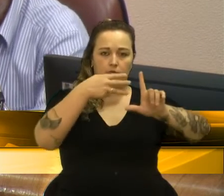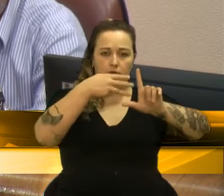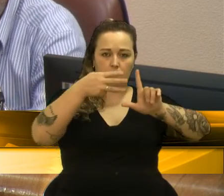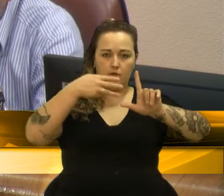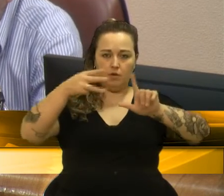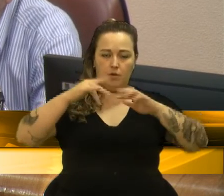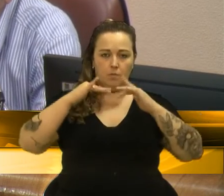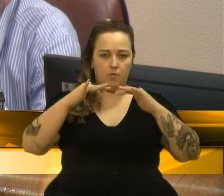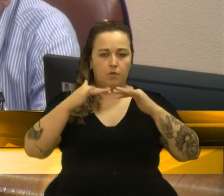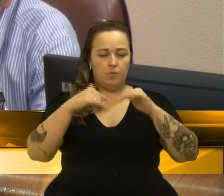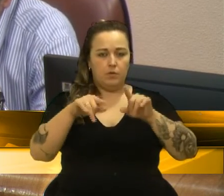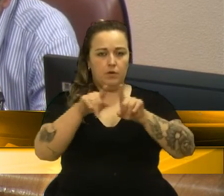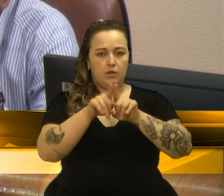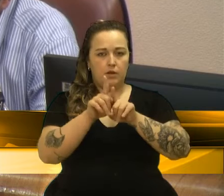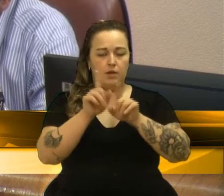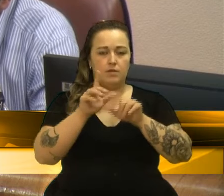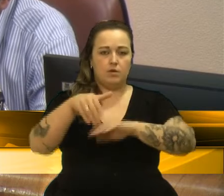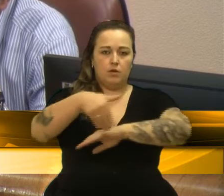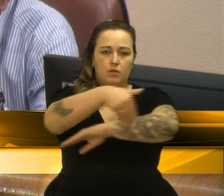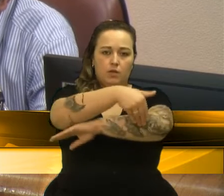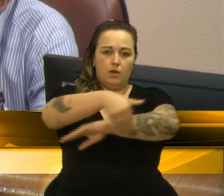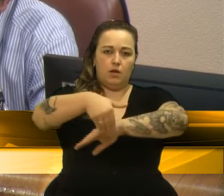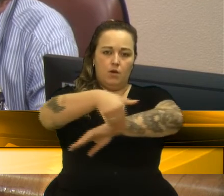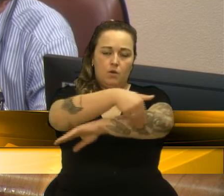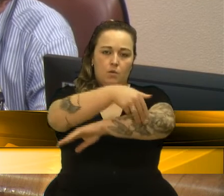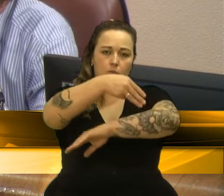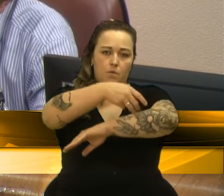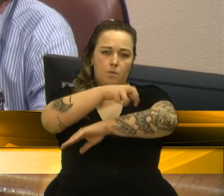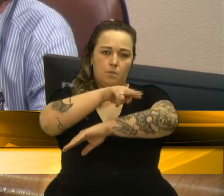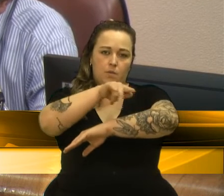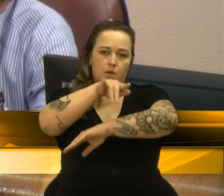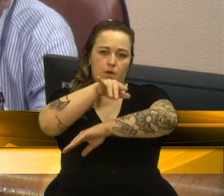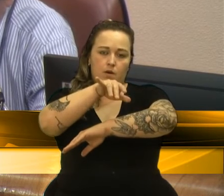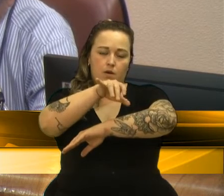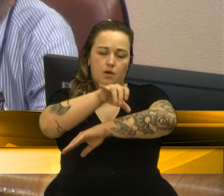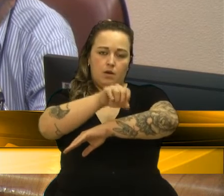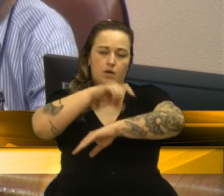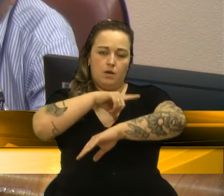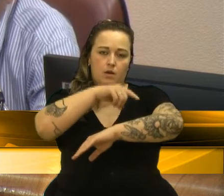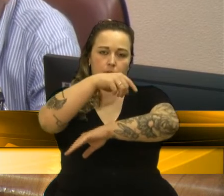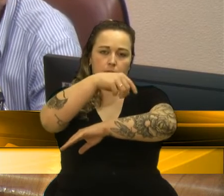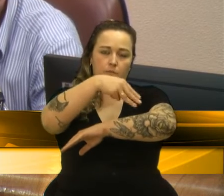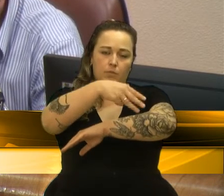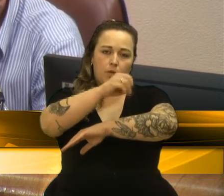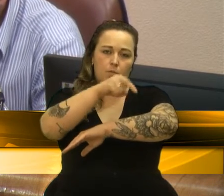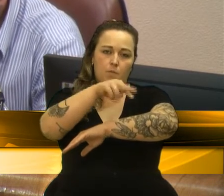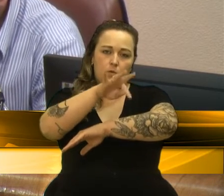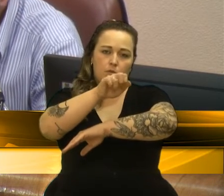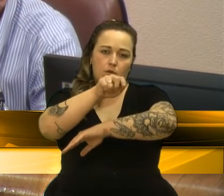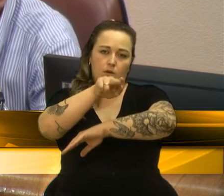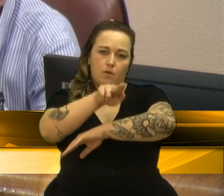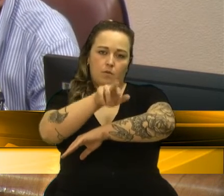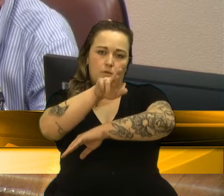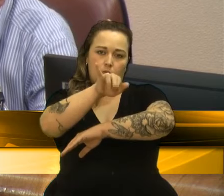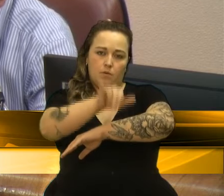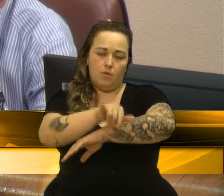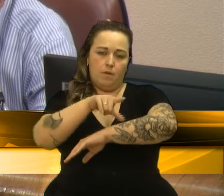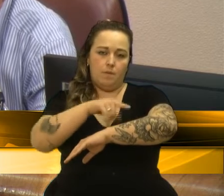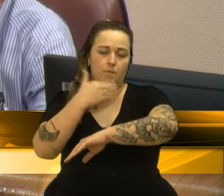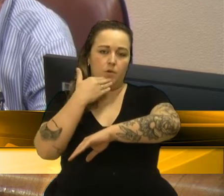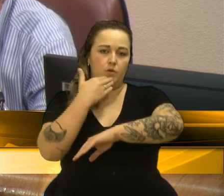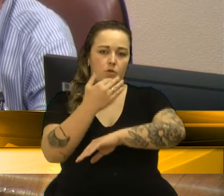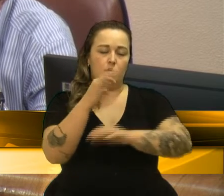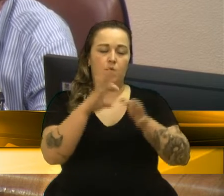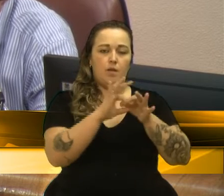Alighieri. Concretamente, o denunciante sustenta que a organização do evento Parada Livre de Caxias do Sul solicitou a autorização do